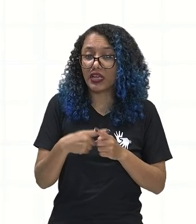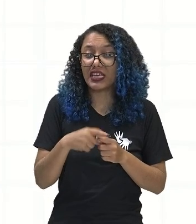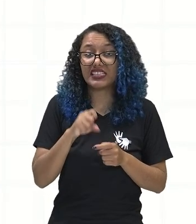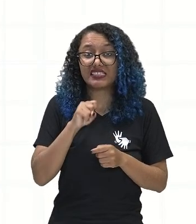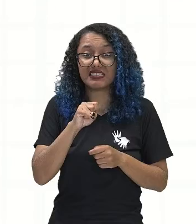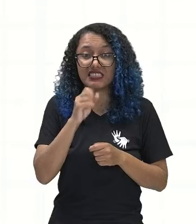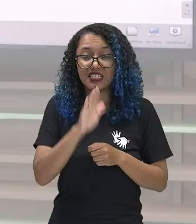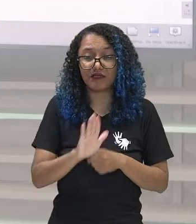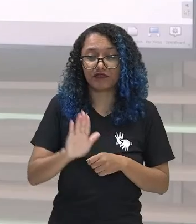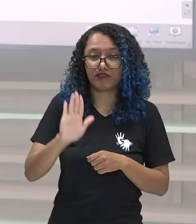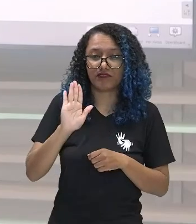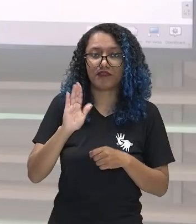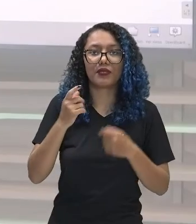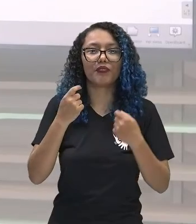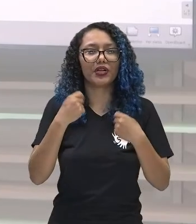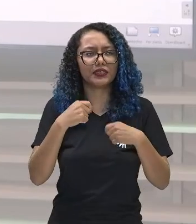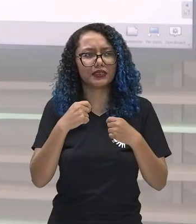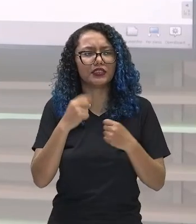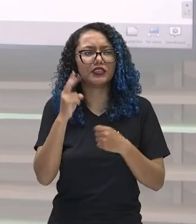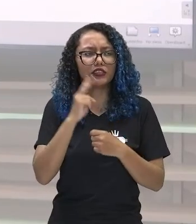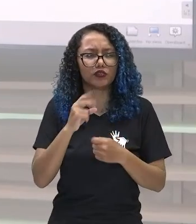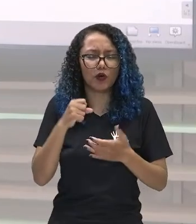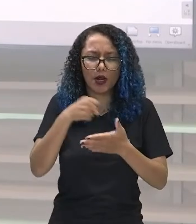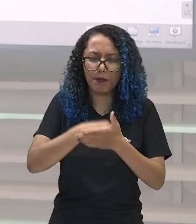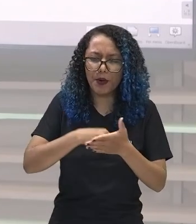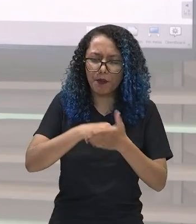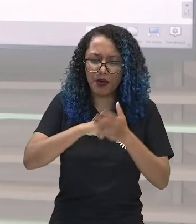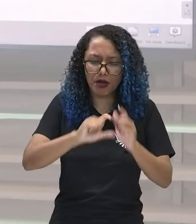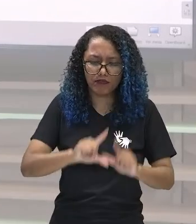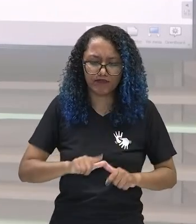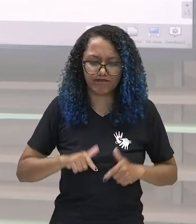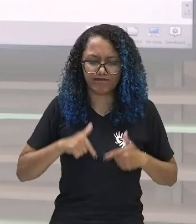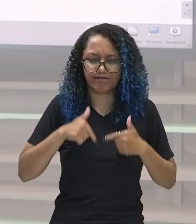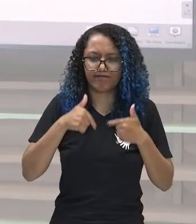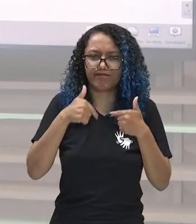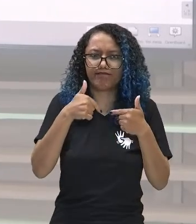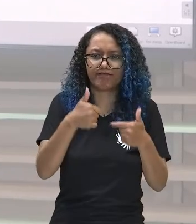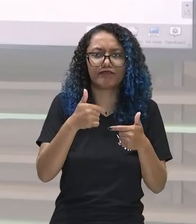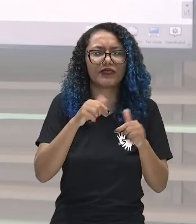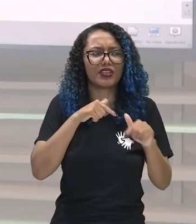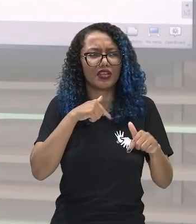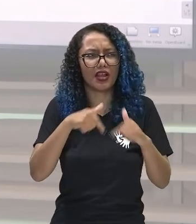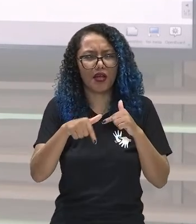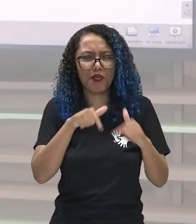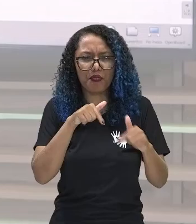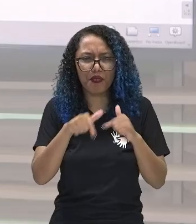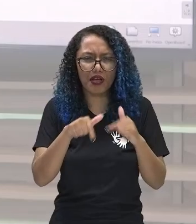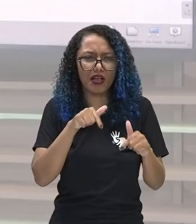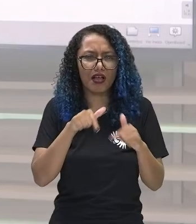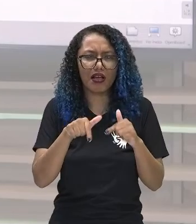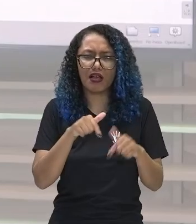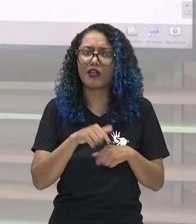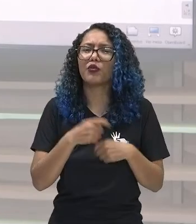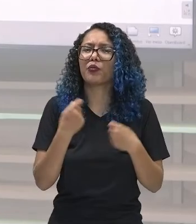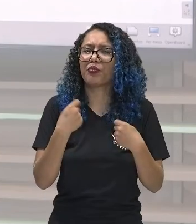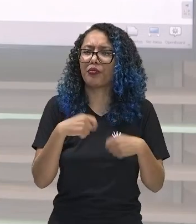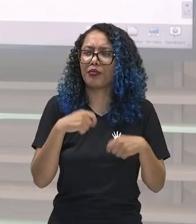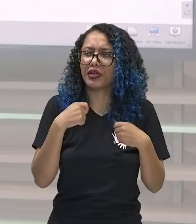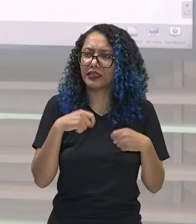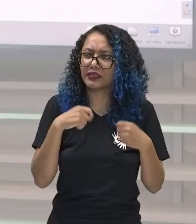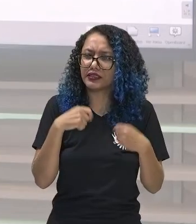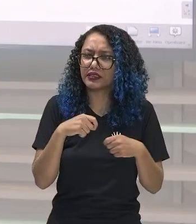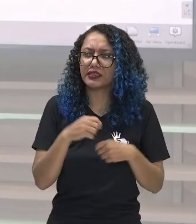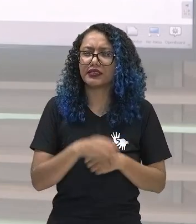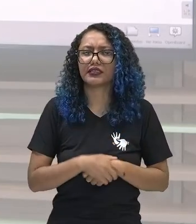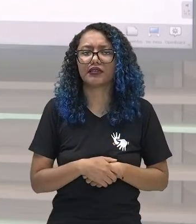para contar, e uma história de luta, né? Uma história de trabalho, não simplesmente para vir se colocar aí, você tem que ter um